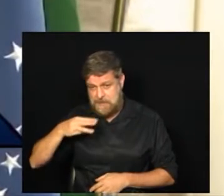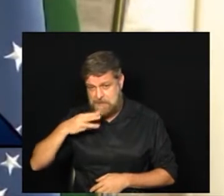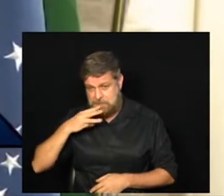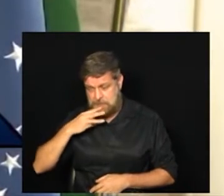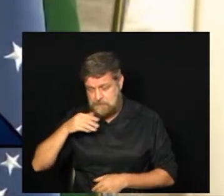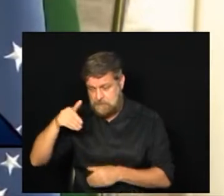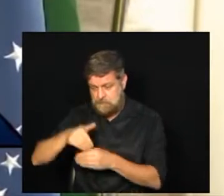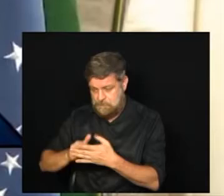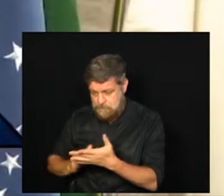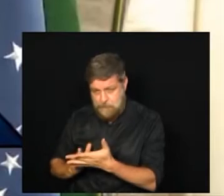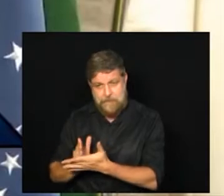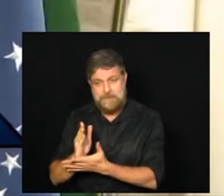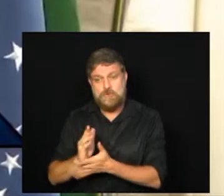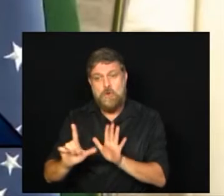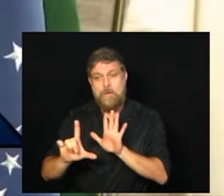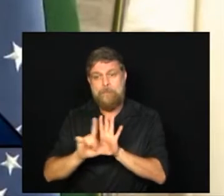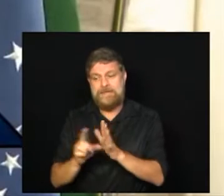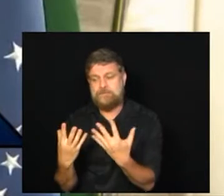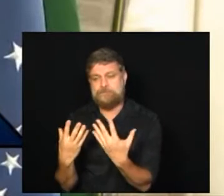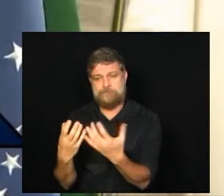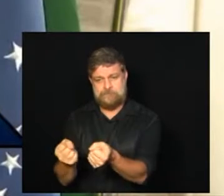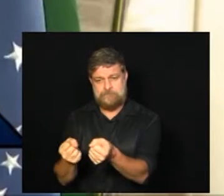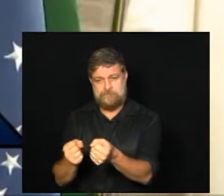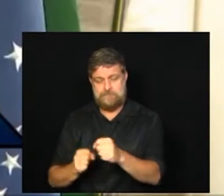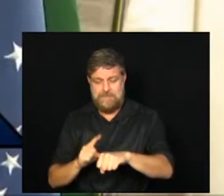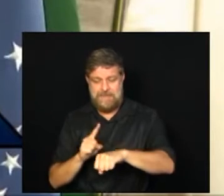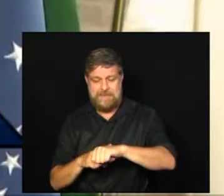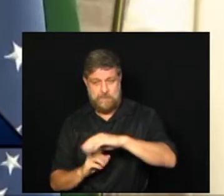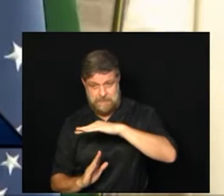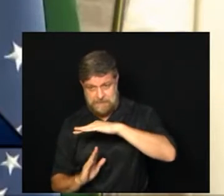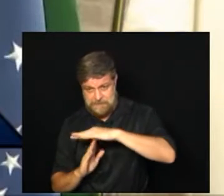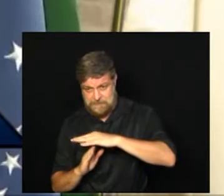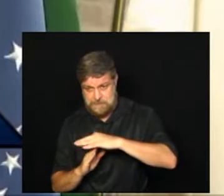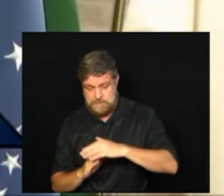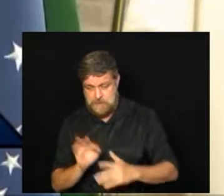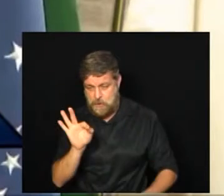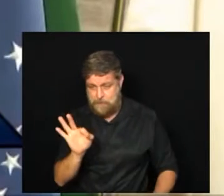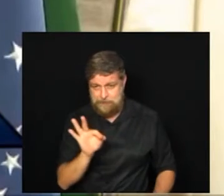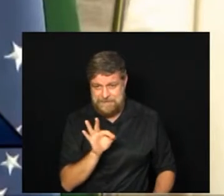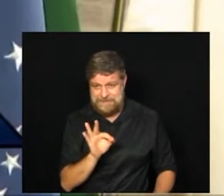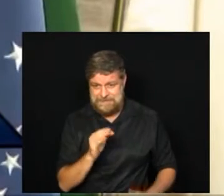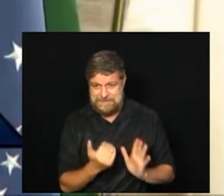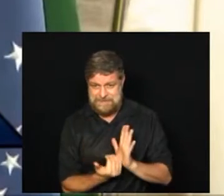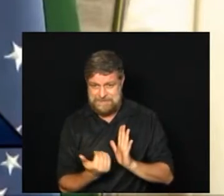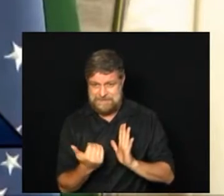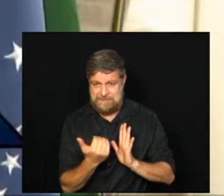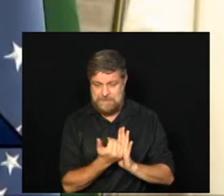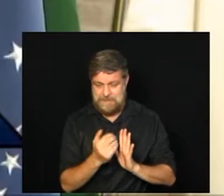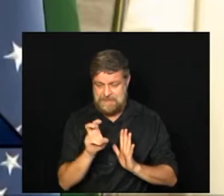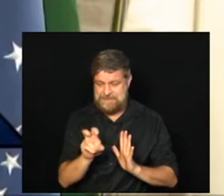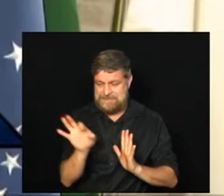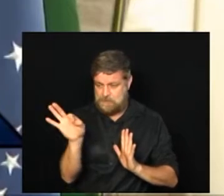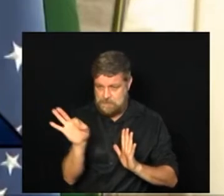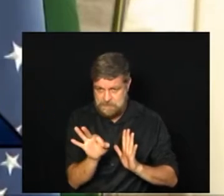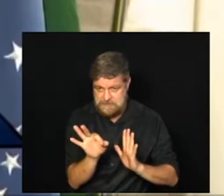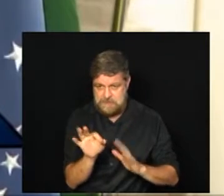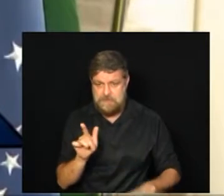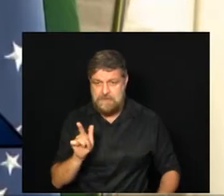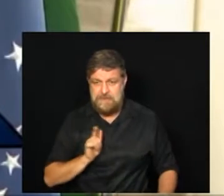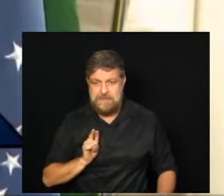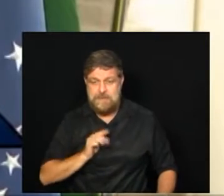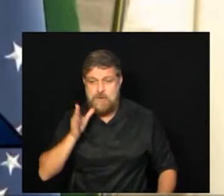aprovou uma lei permitindo que temporariamente esse percentual seja ampliado em 5%, estendendo isso para